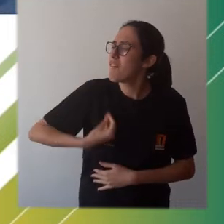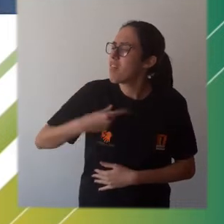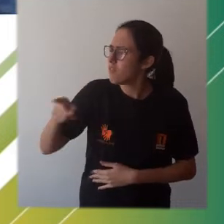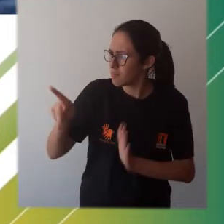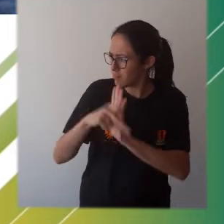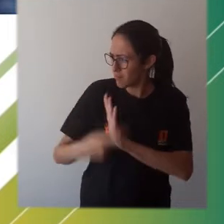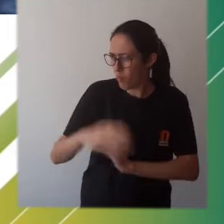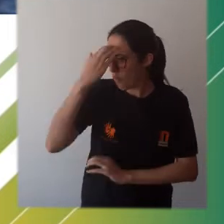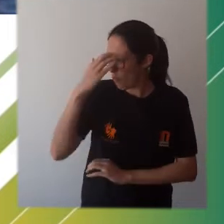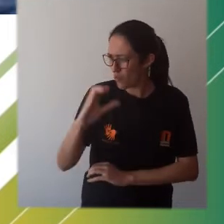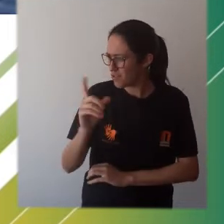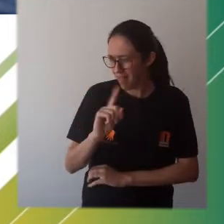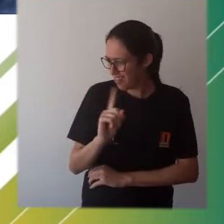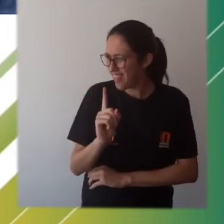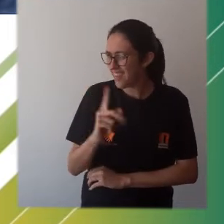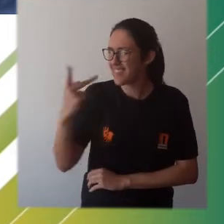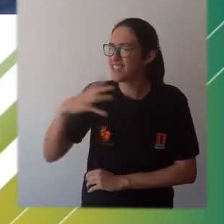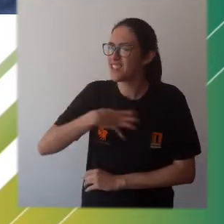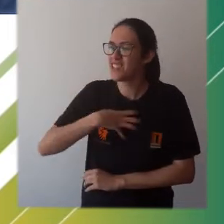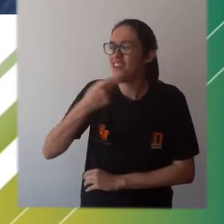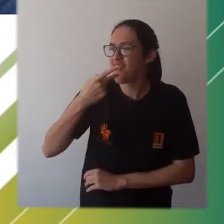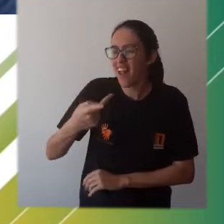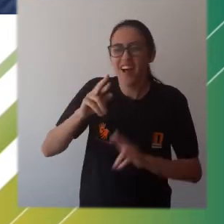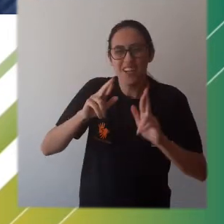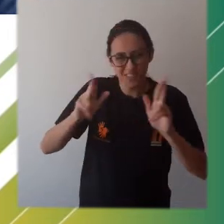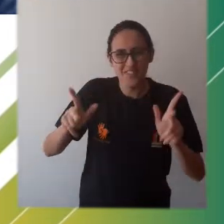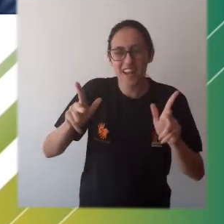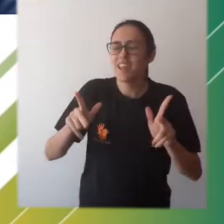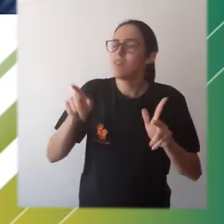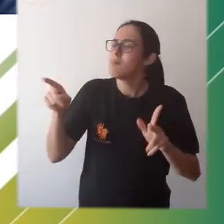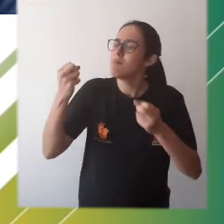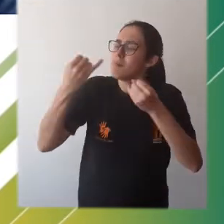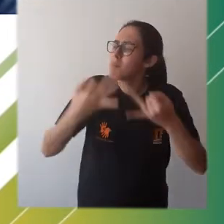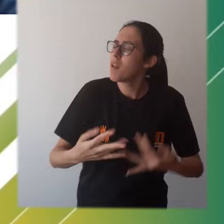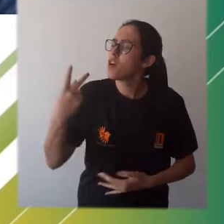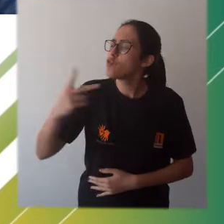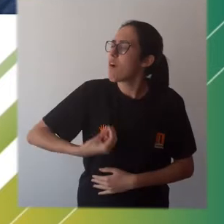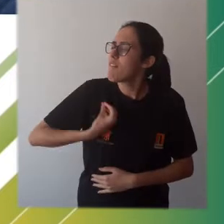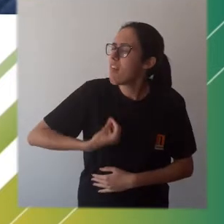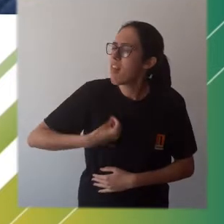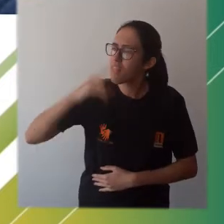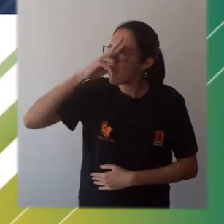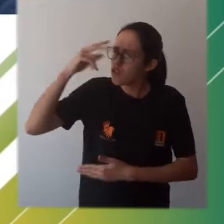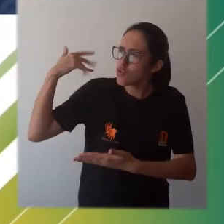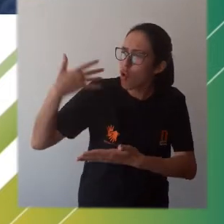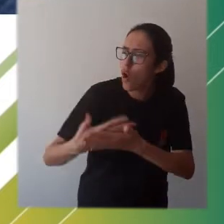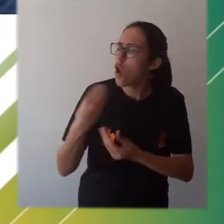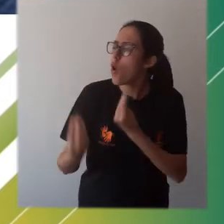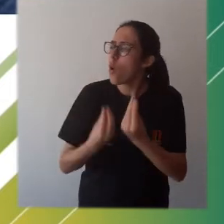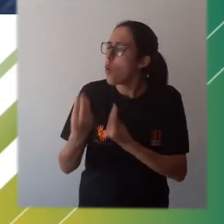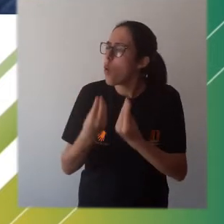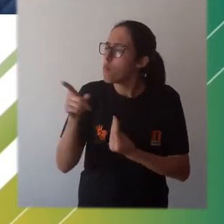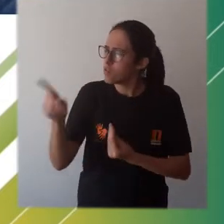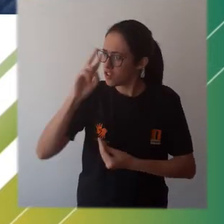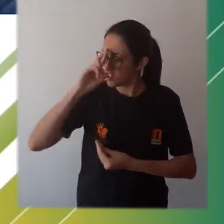Você não é curitibano, a gente já nota até pelo sotaque, né? Mas queria que você contasse um pouquinho da tua história, como é que